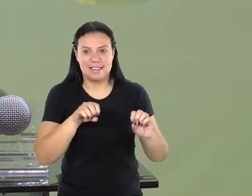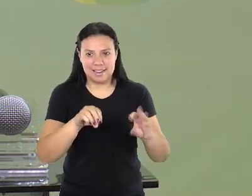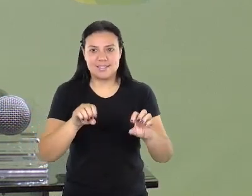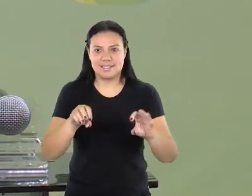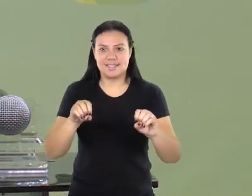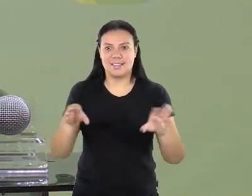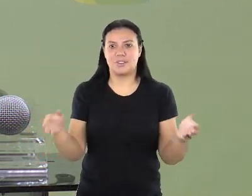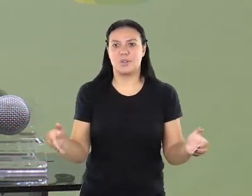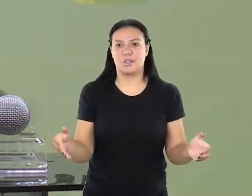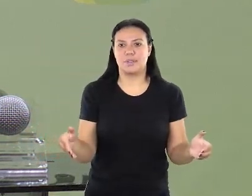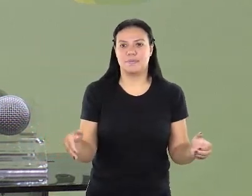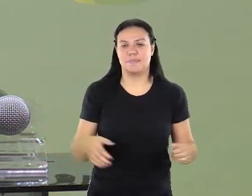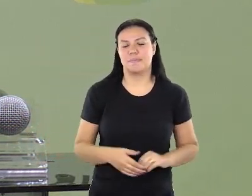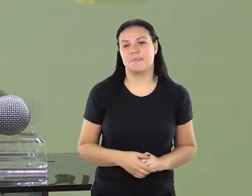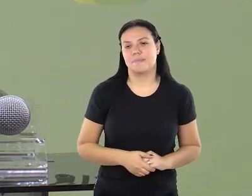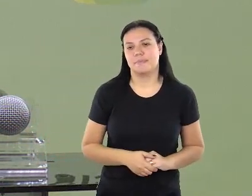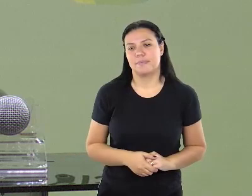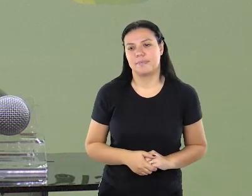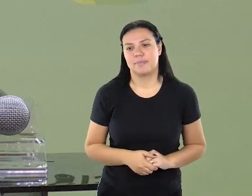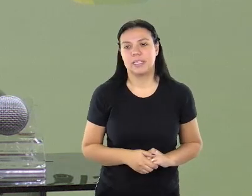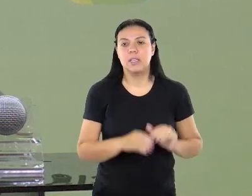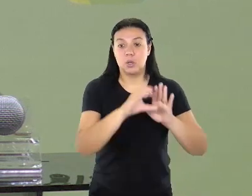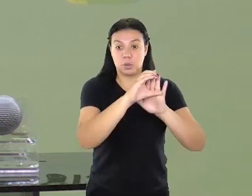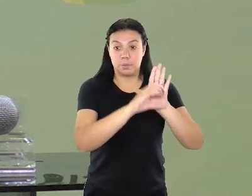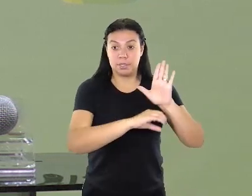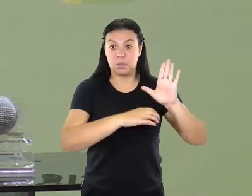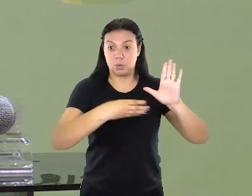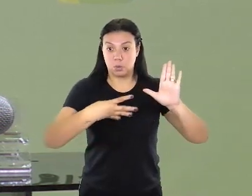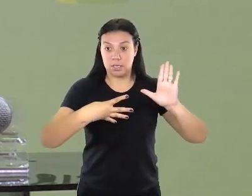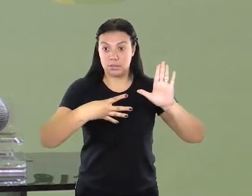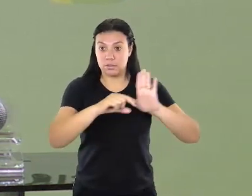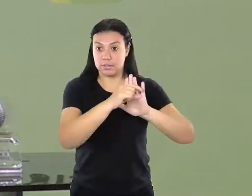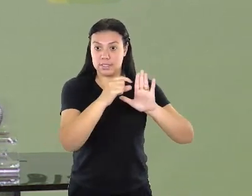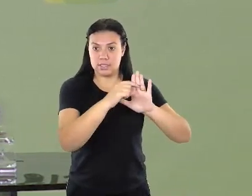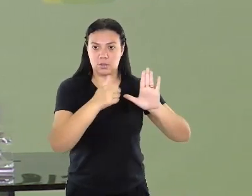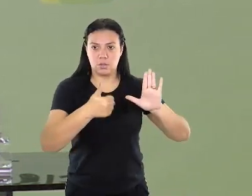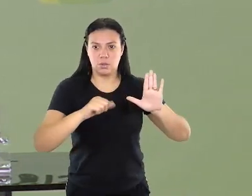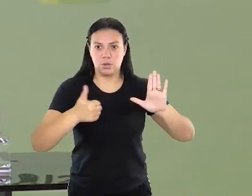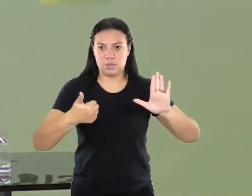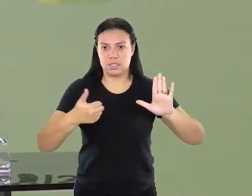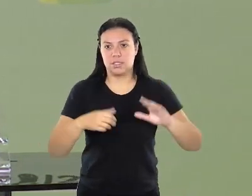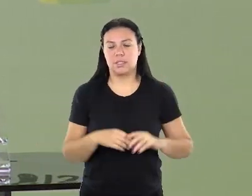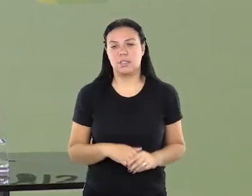Veja no capítulo 4, versículo 11. Lê comigo, por favor.